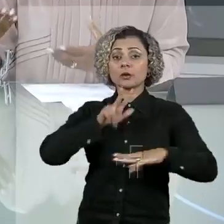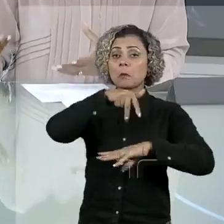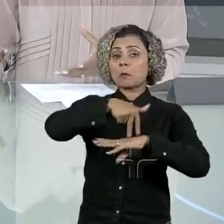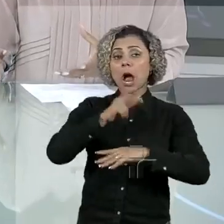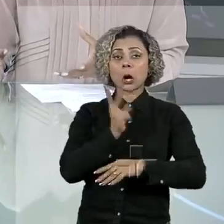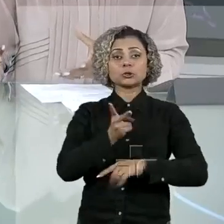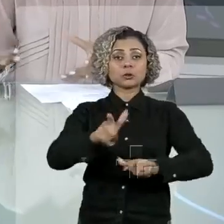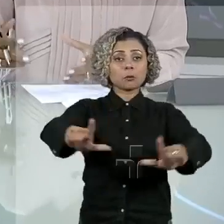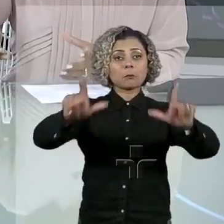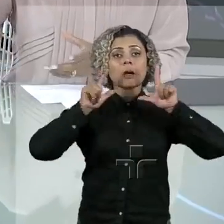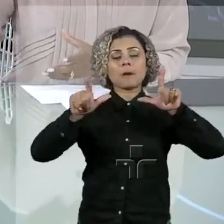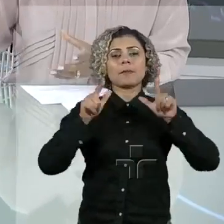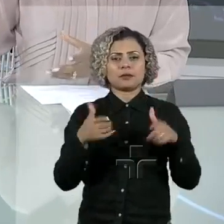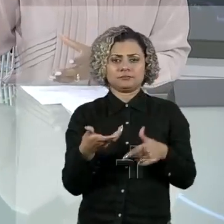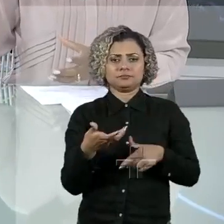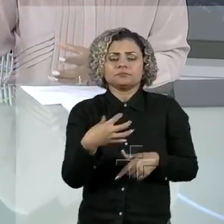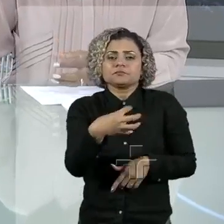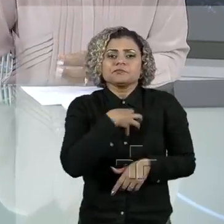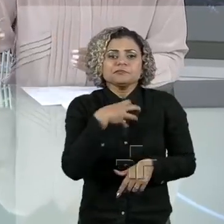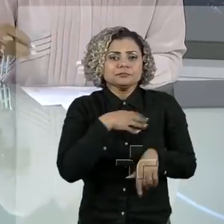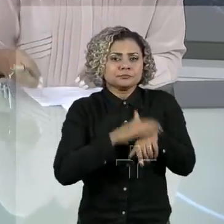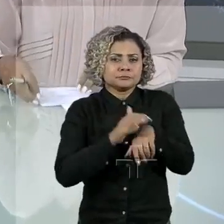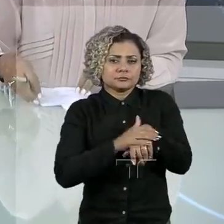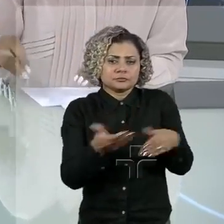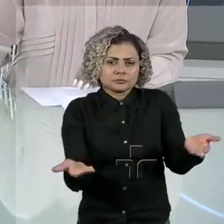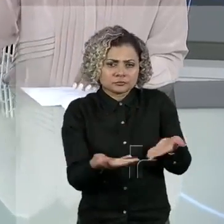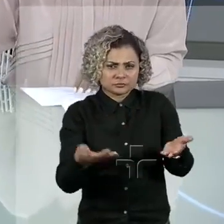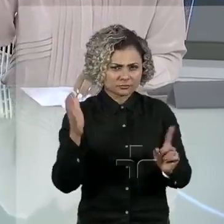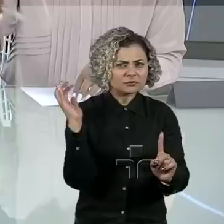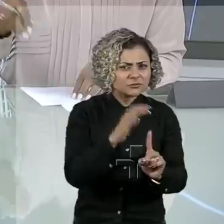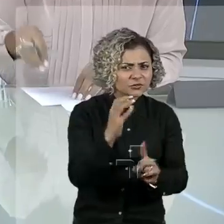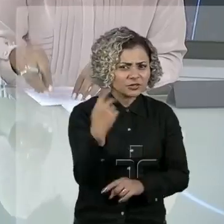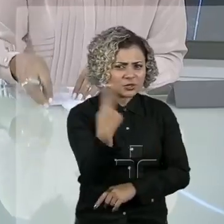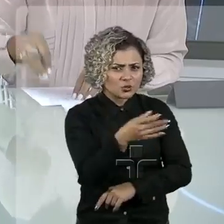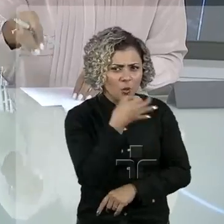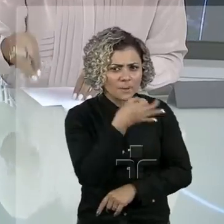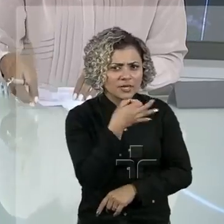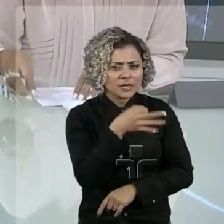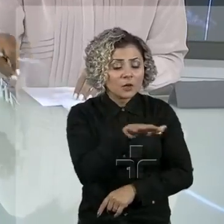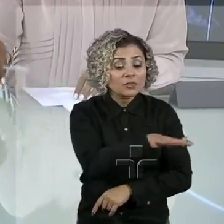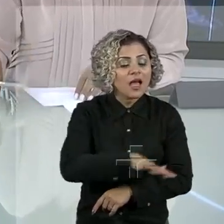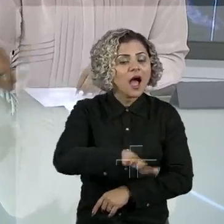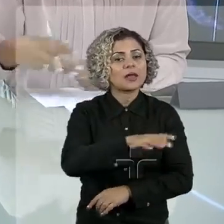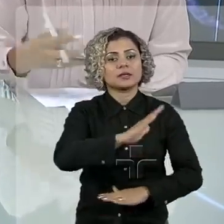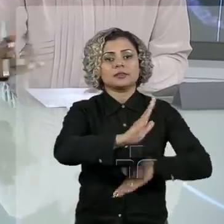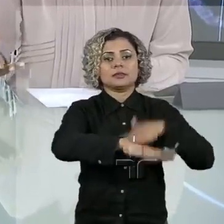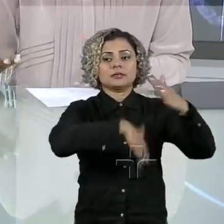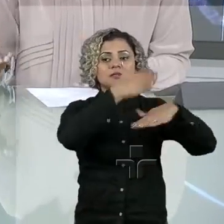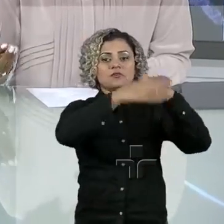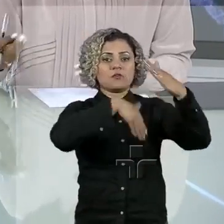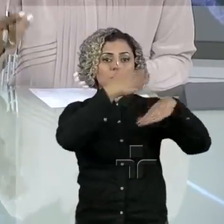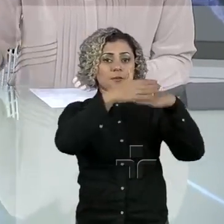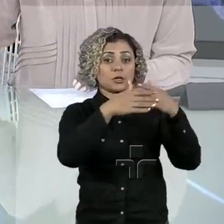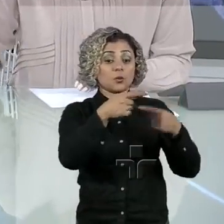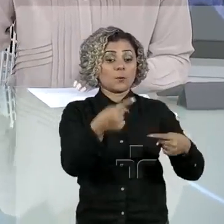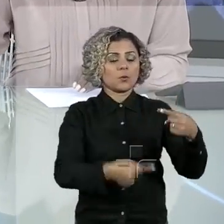que forma essa situação interfere, na sua visão, no desenvolvimento político e das